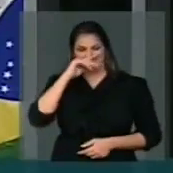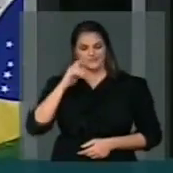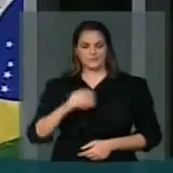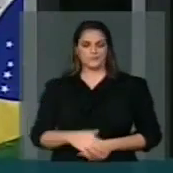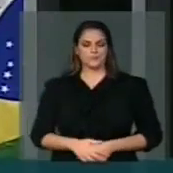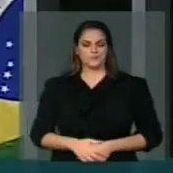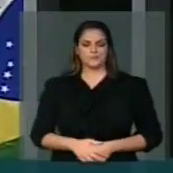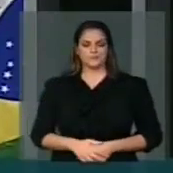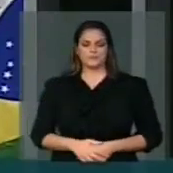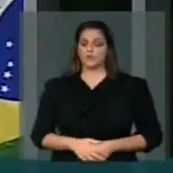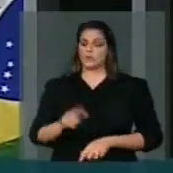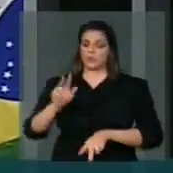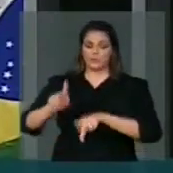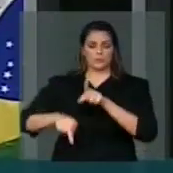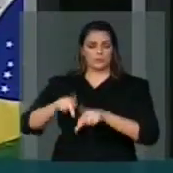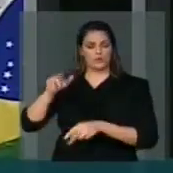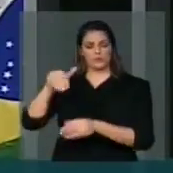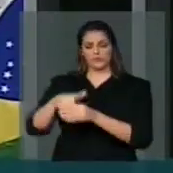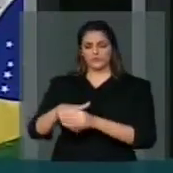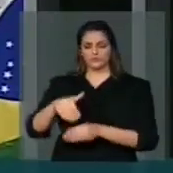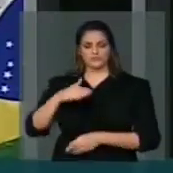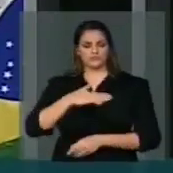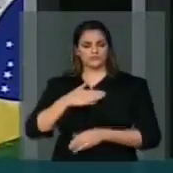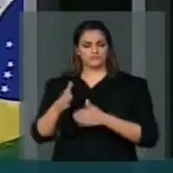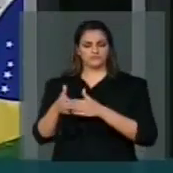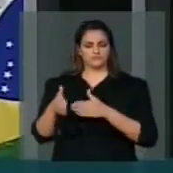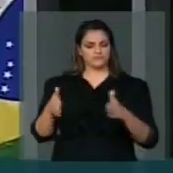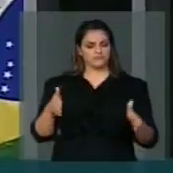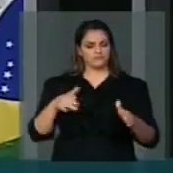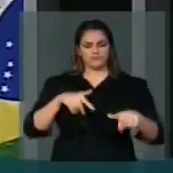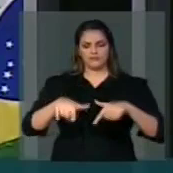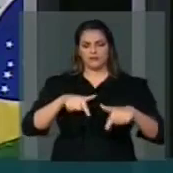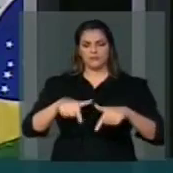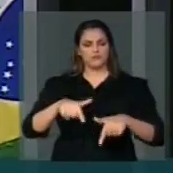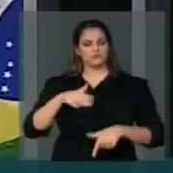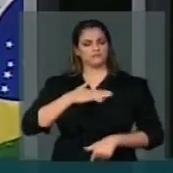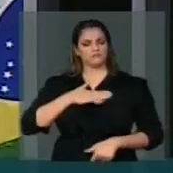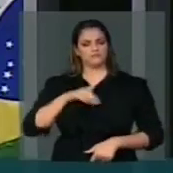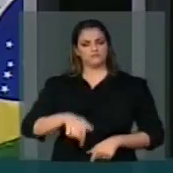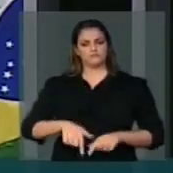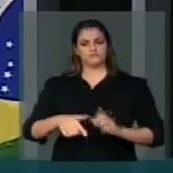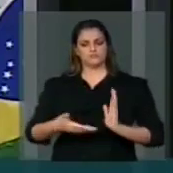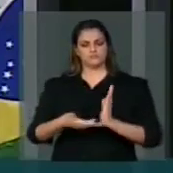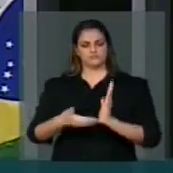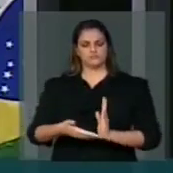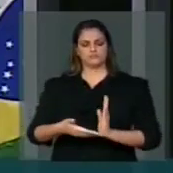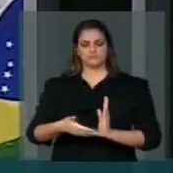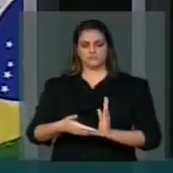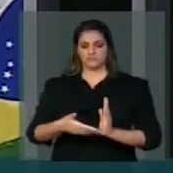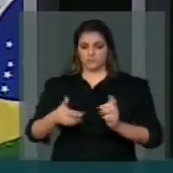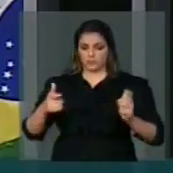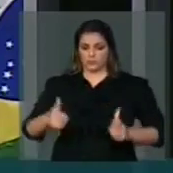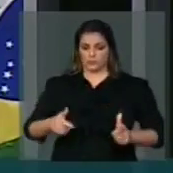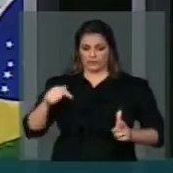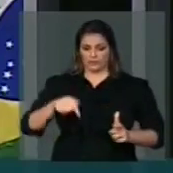aquele mandato que o povo nos conferiu. E para mim, essa tribuna é